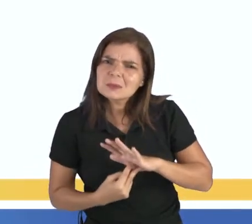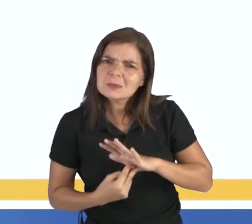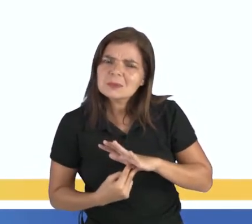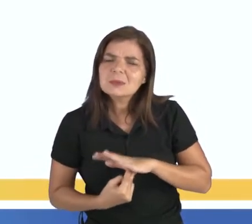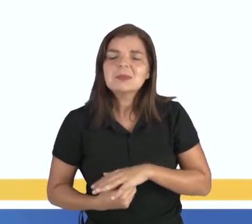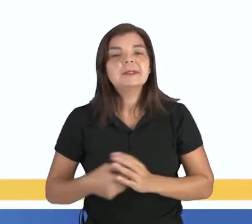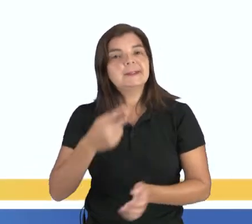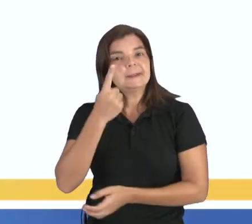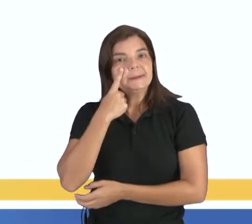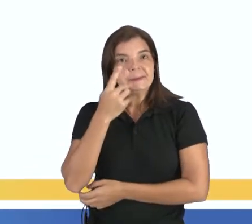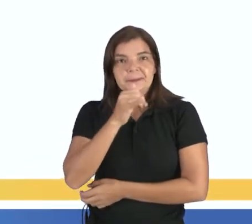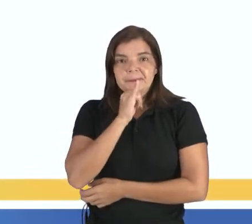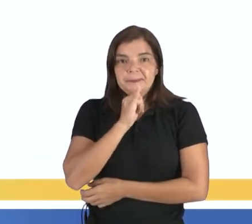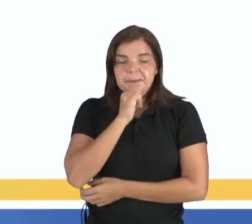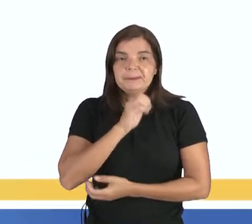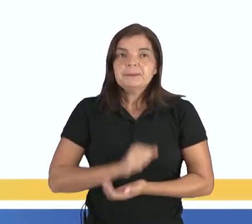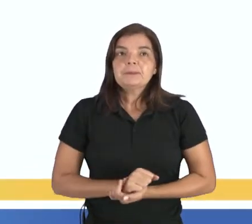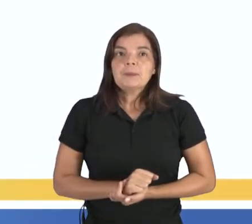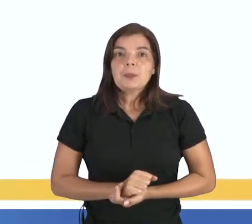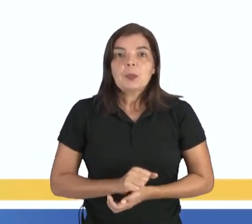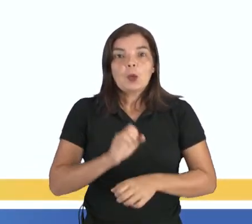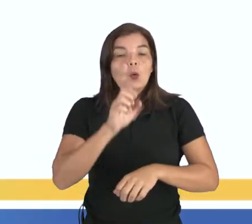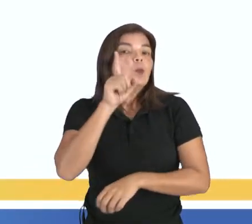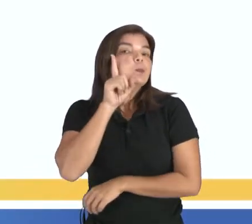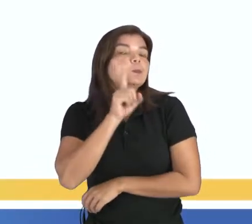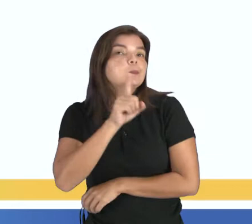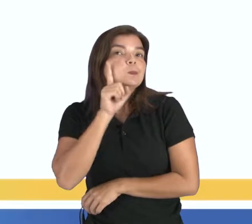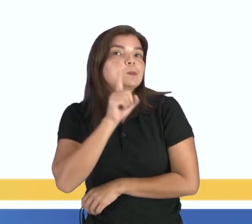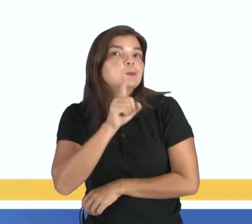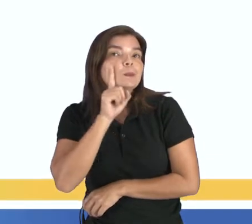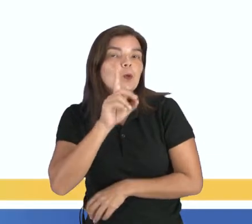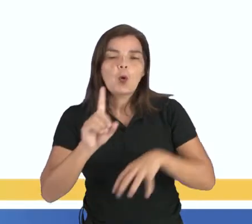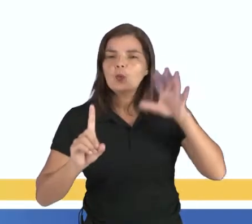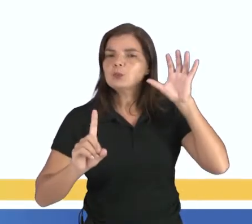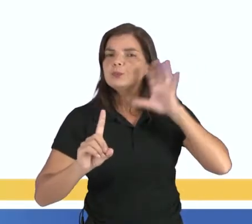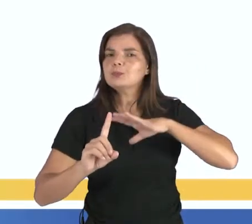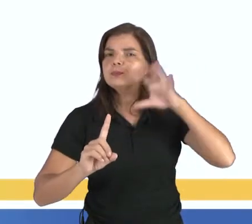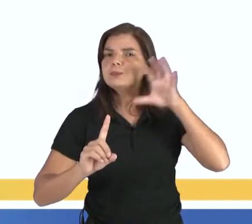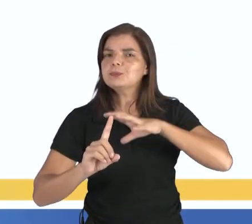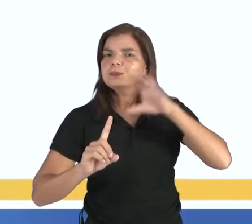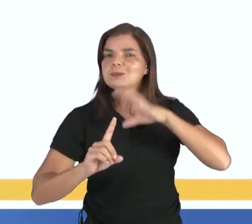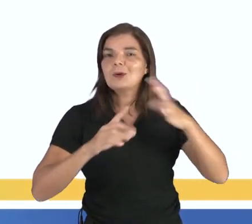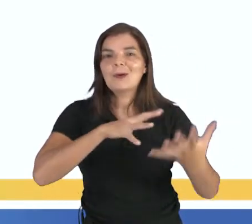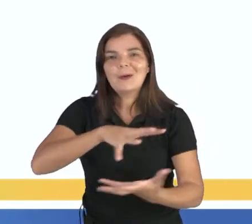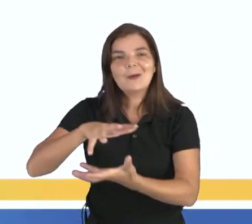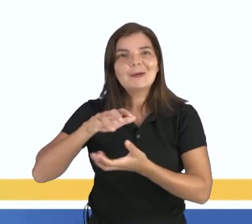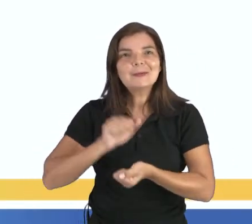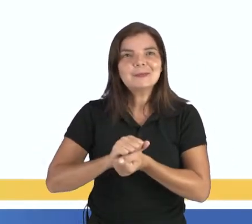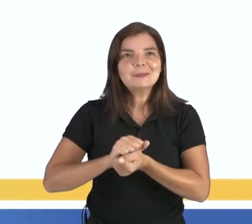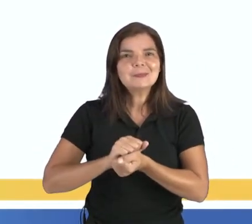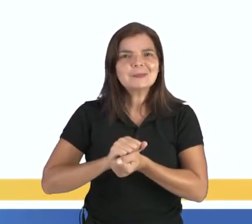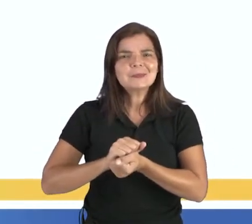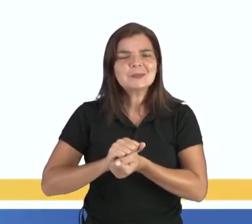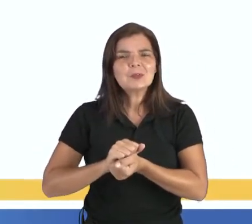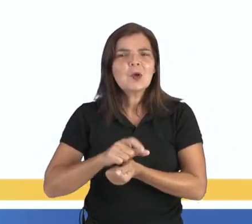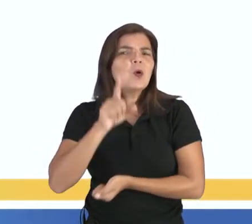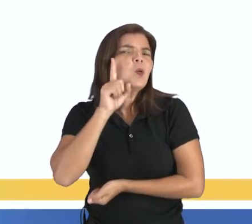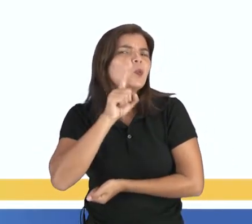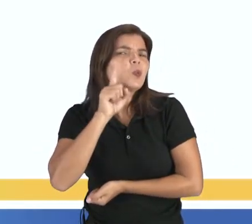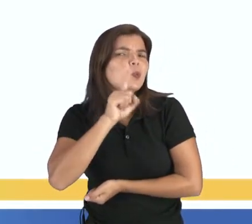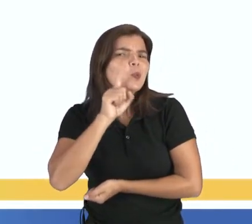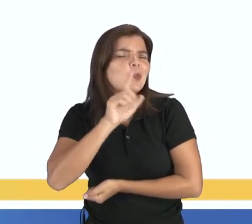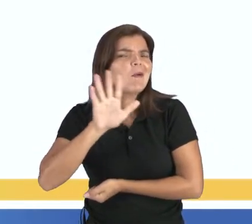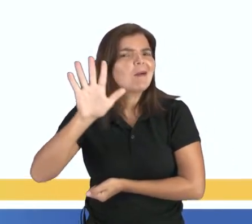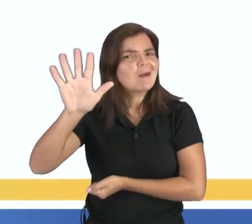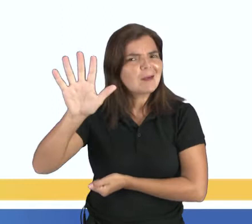Veja o exemplo. Os Estados Unidos influenciam o mundo. Os Estados Unidos, lá, daquele